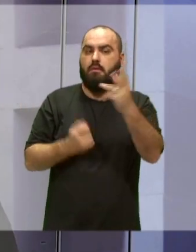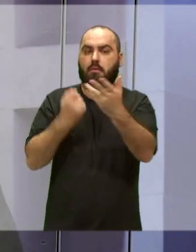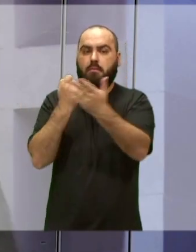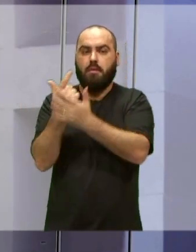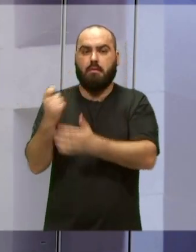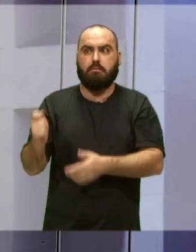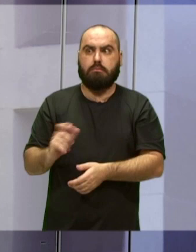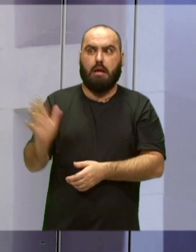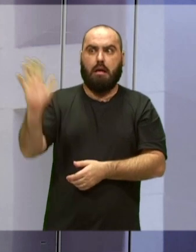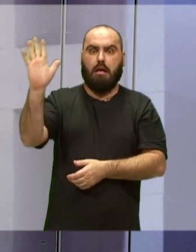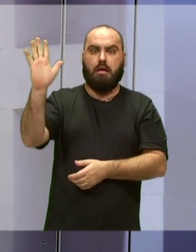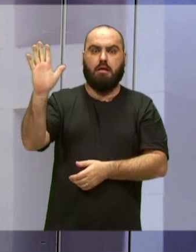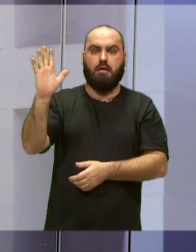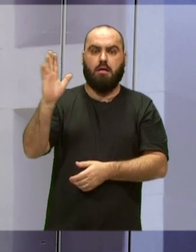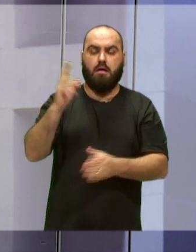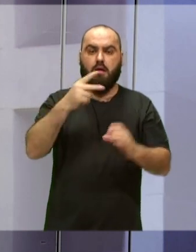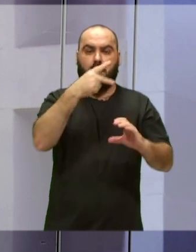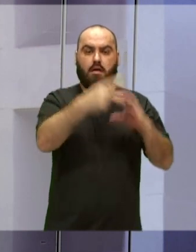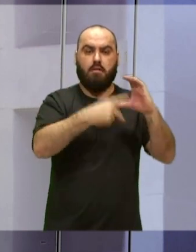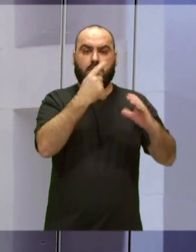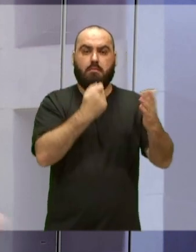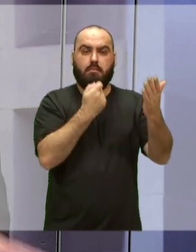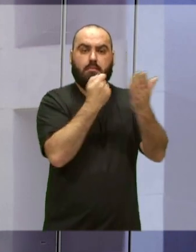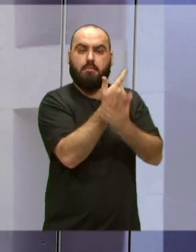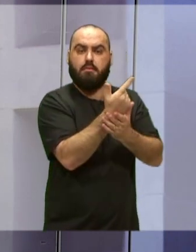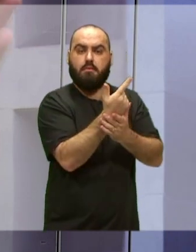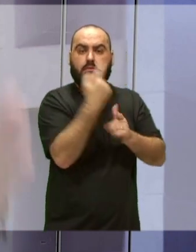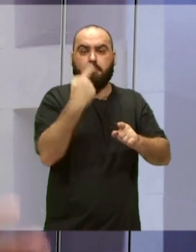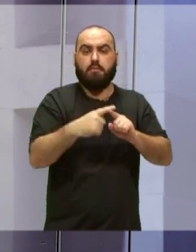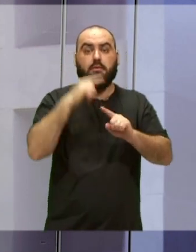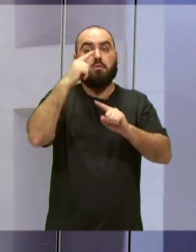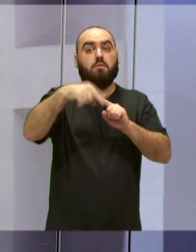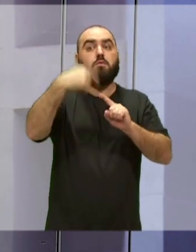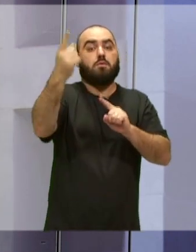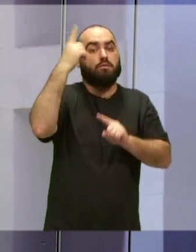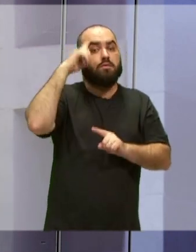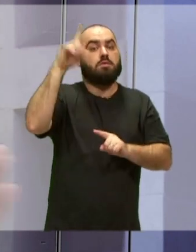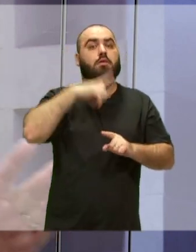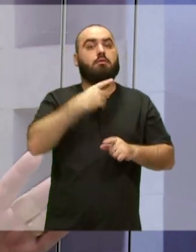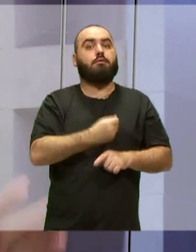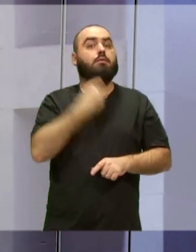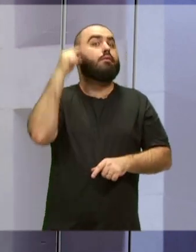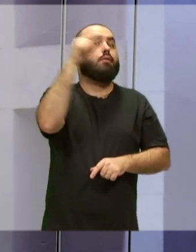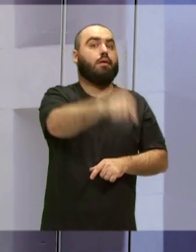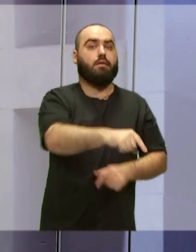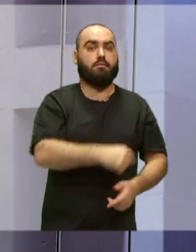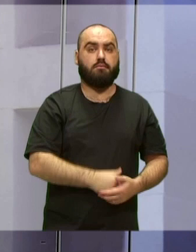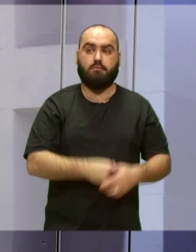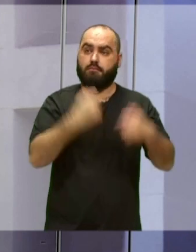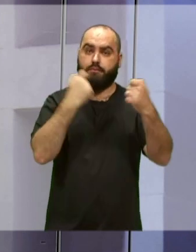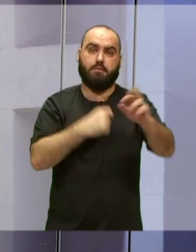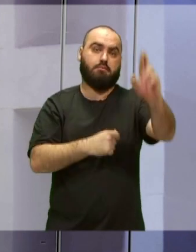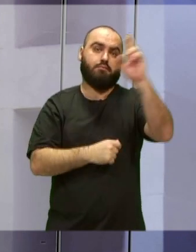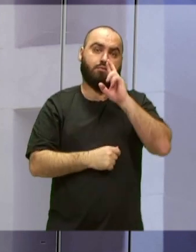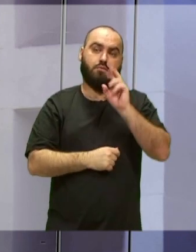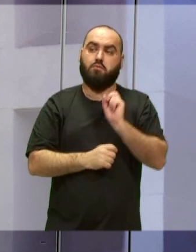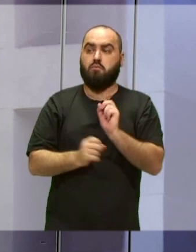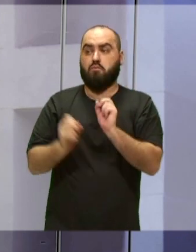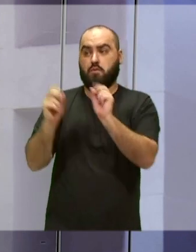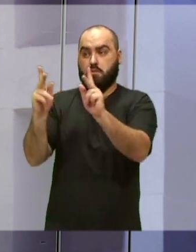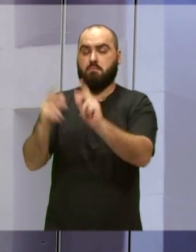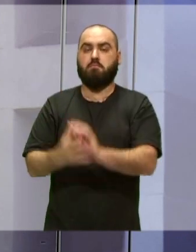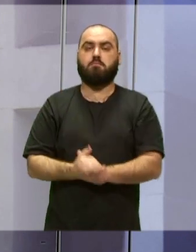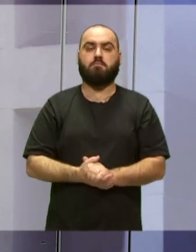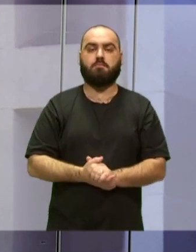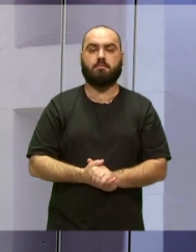passagem caríssima a câmera teve que comprar porque eu tinha que estar lá no outro dia porque eles queriam dar uma resposta eu fui ouvir dessa forma entende